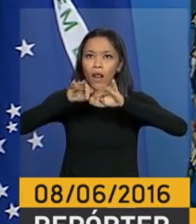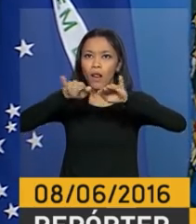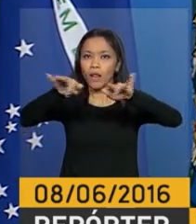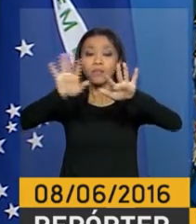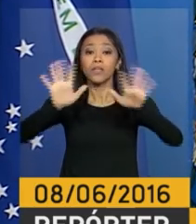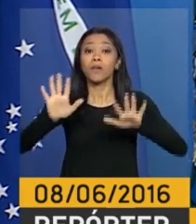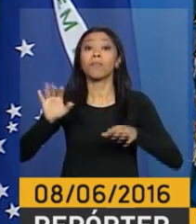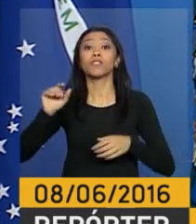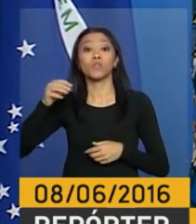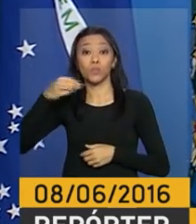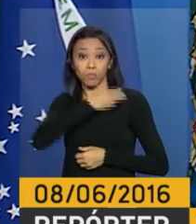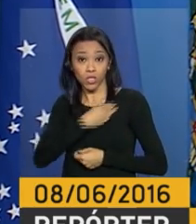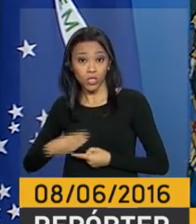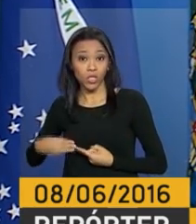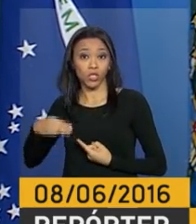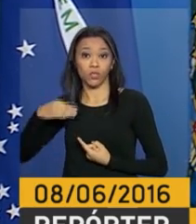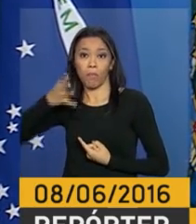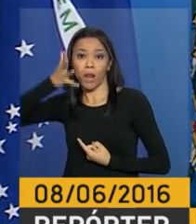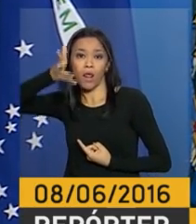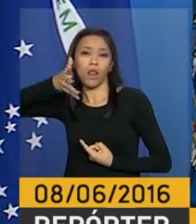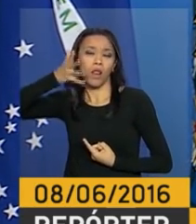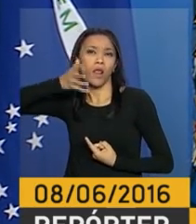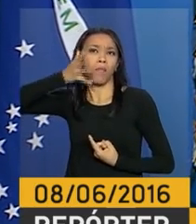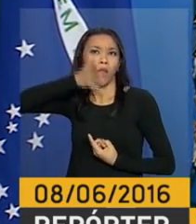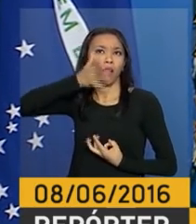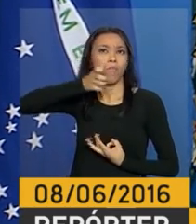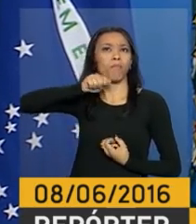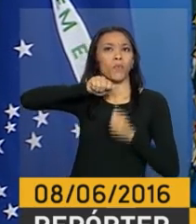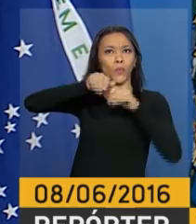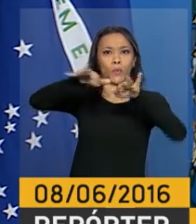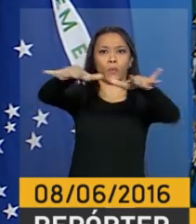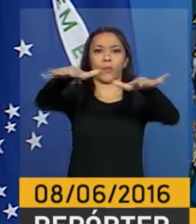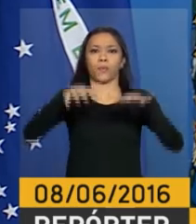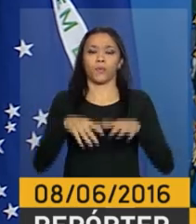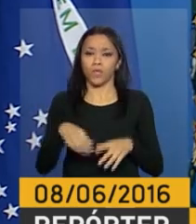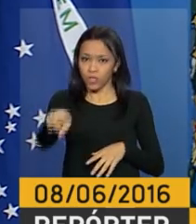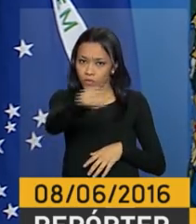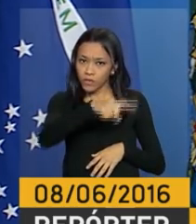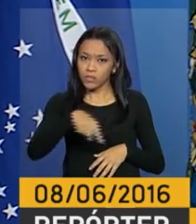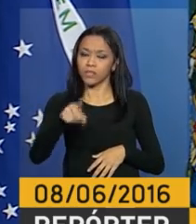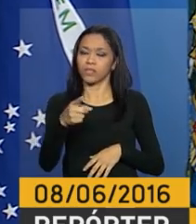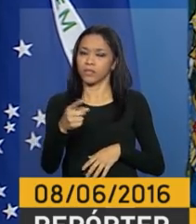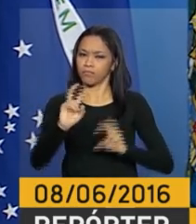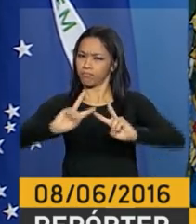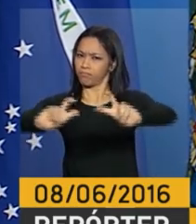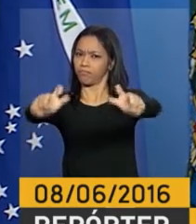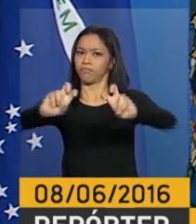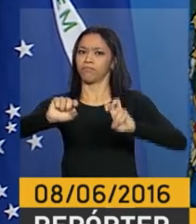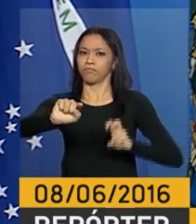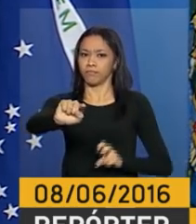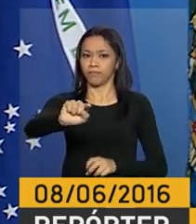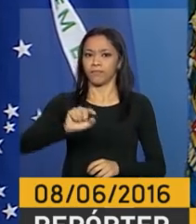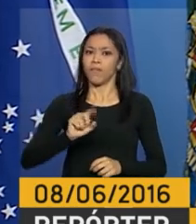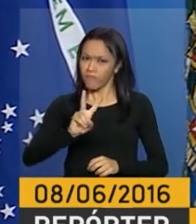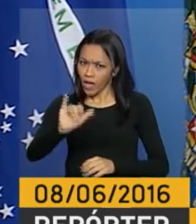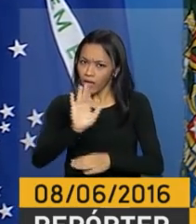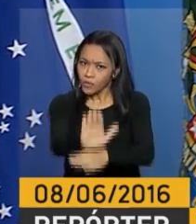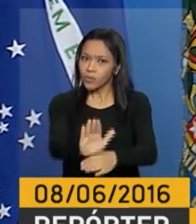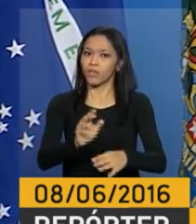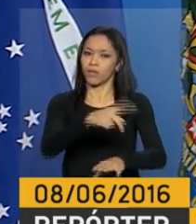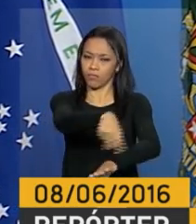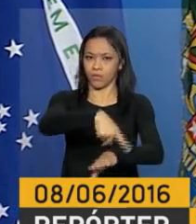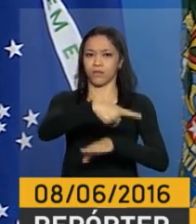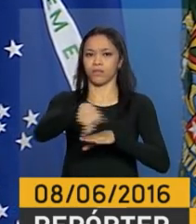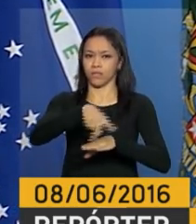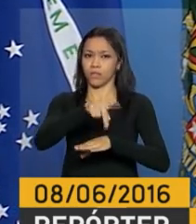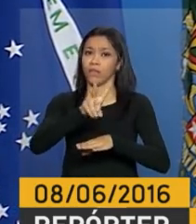nossos ministros disseram porque esta propagação nos meios em que os senhores estiverem não é e ajudará o país